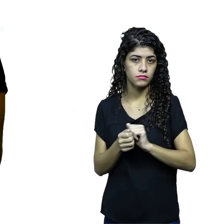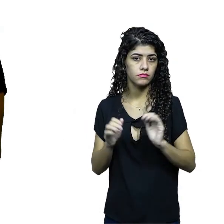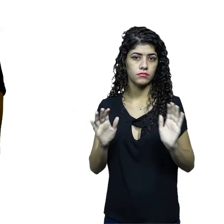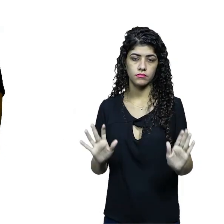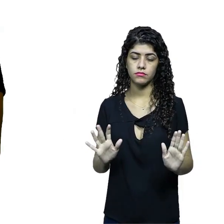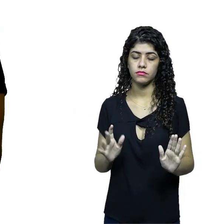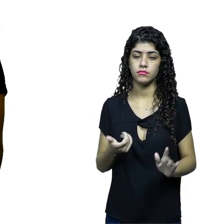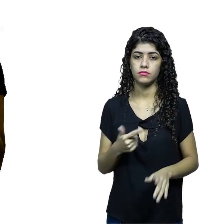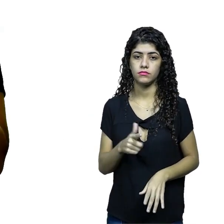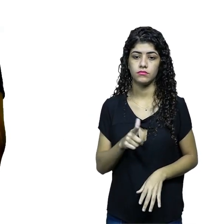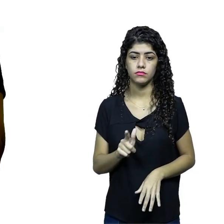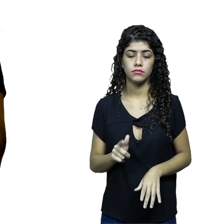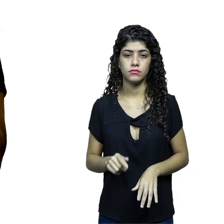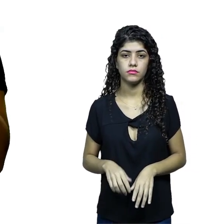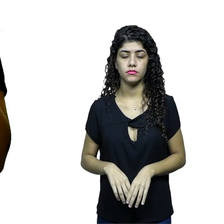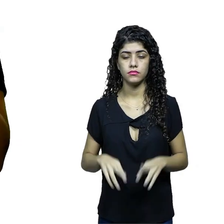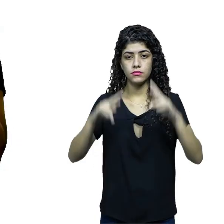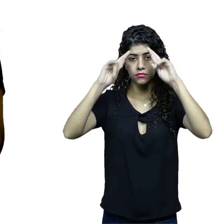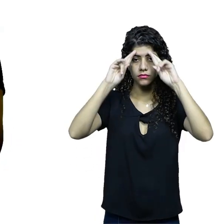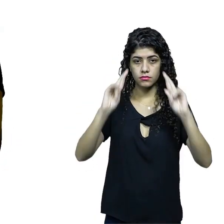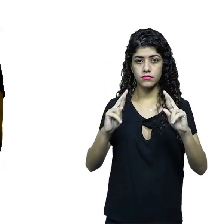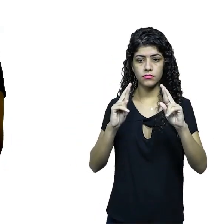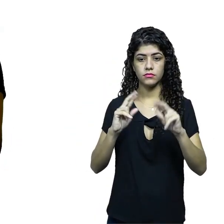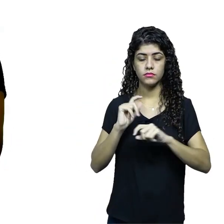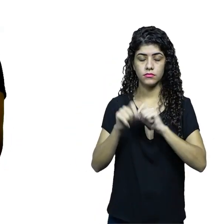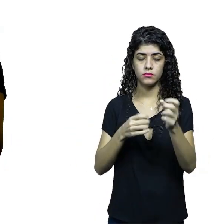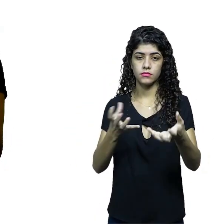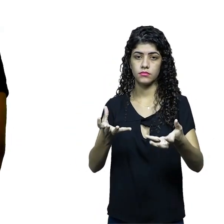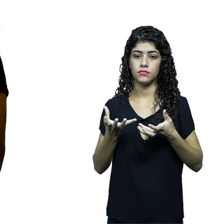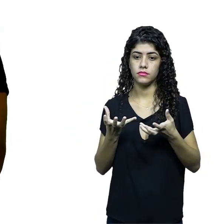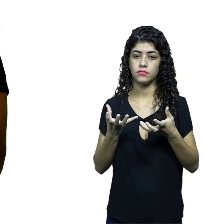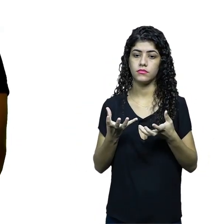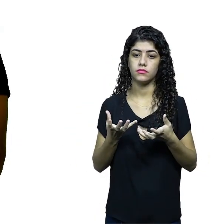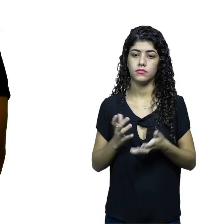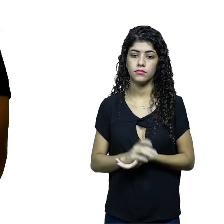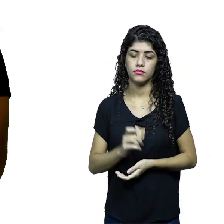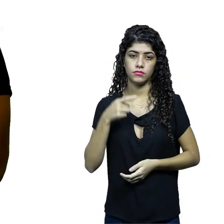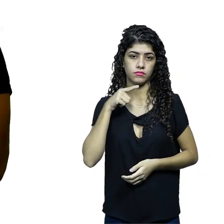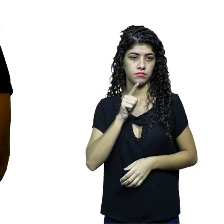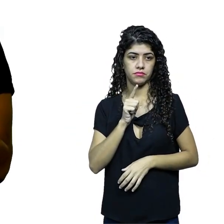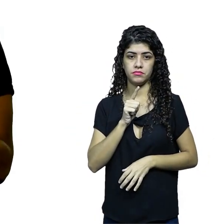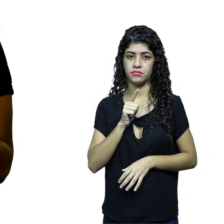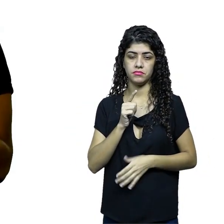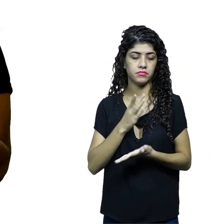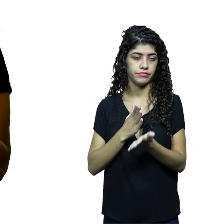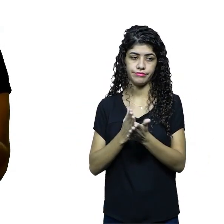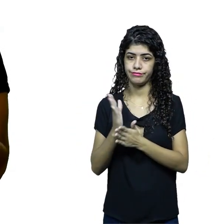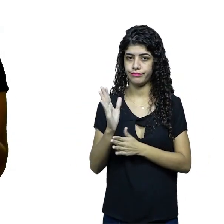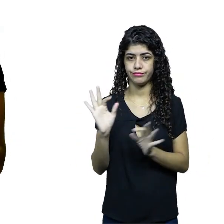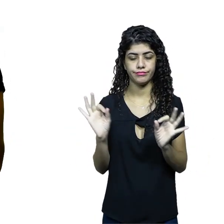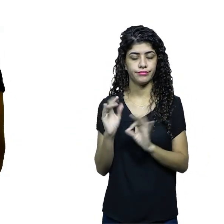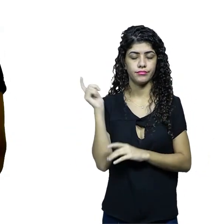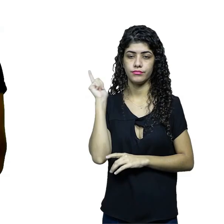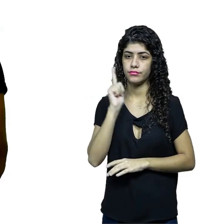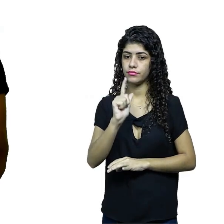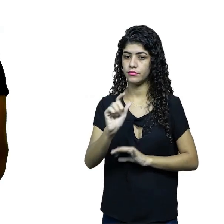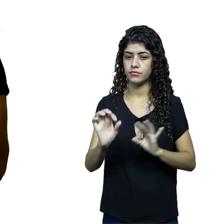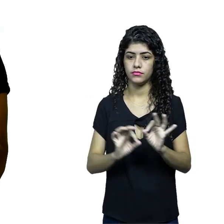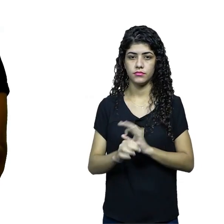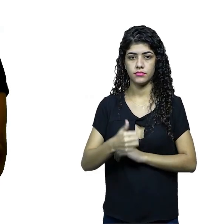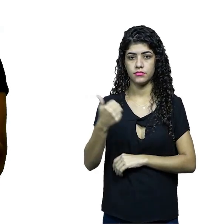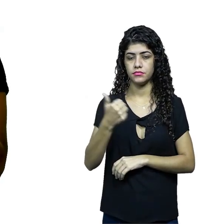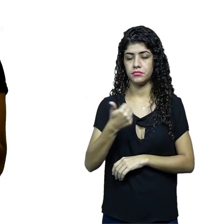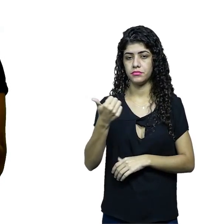caiba ali dentro, não tiver respeitando tudo que o edital pede, com certeza você já não vai passar nem pela